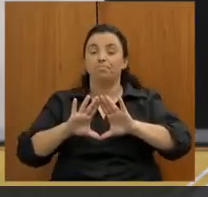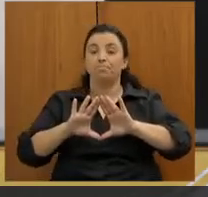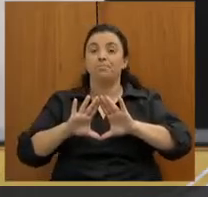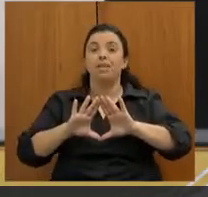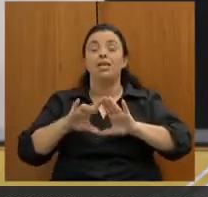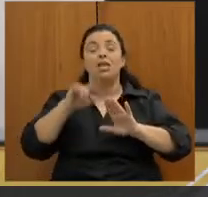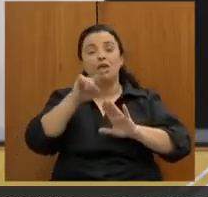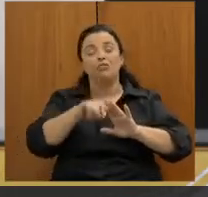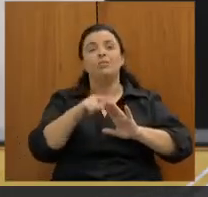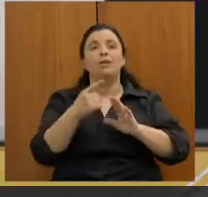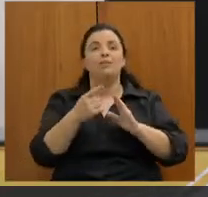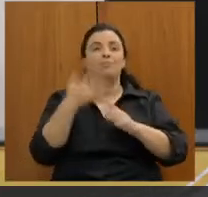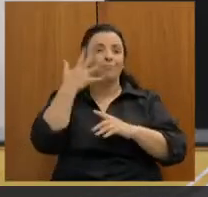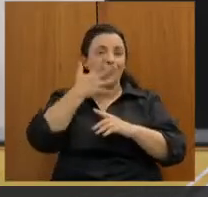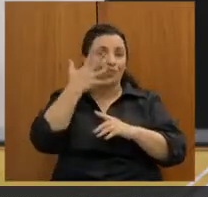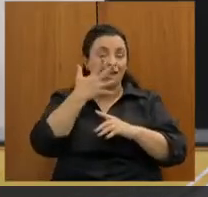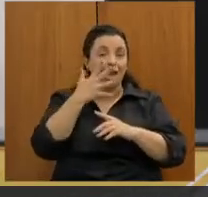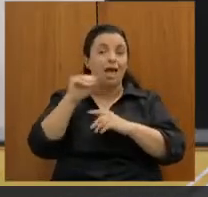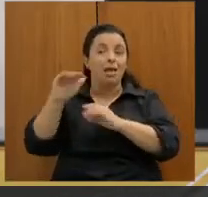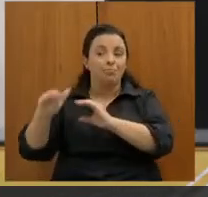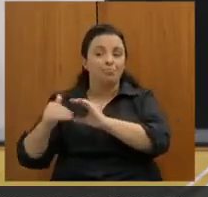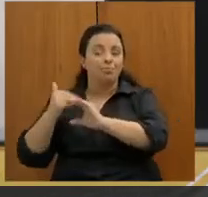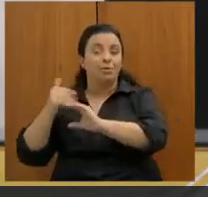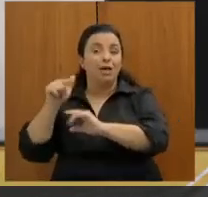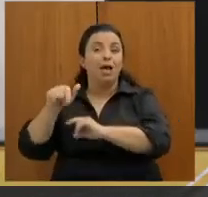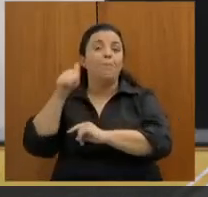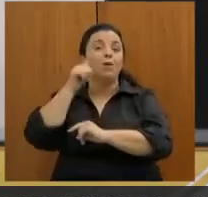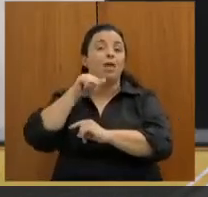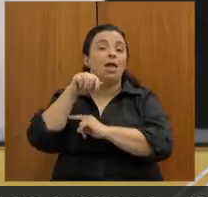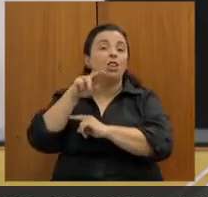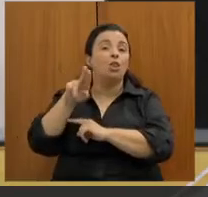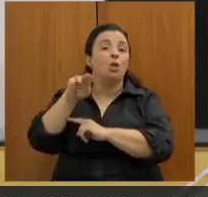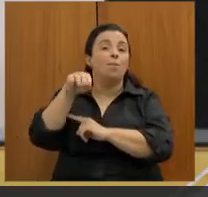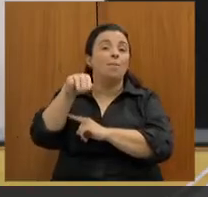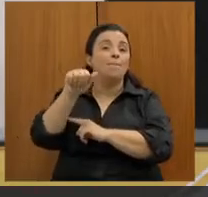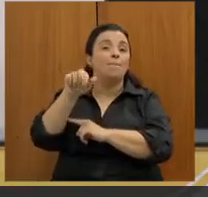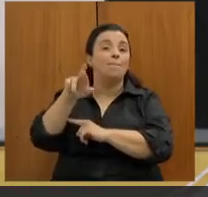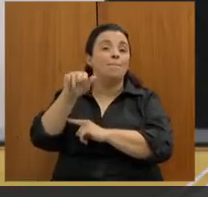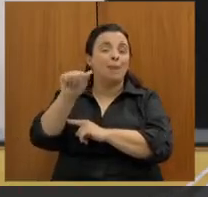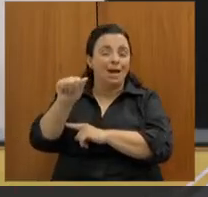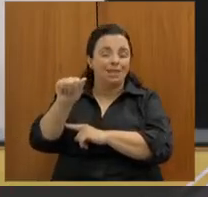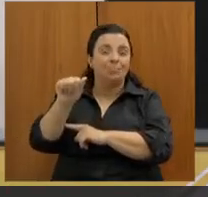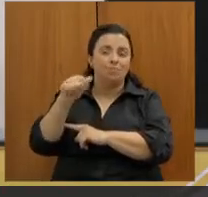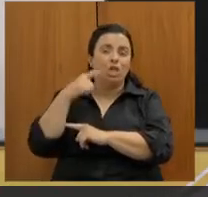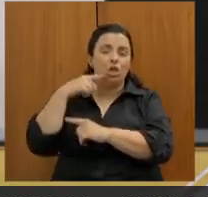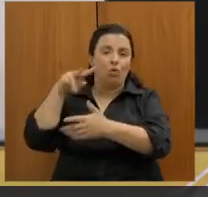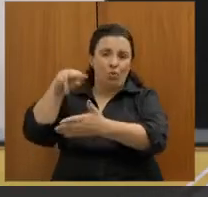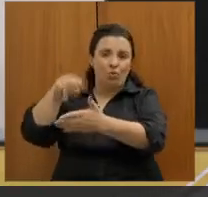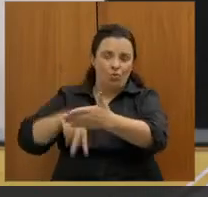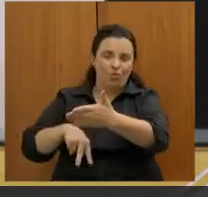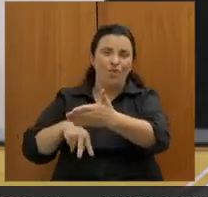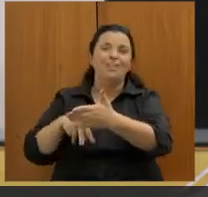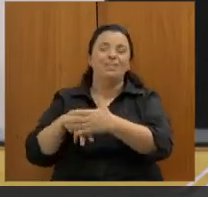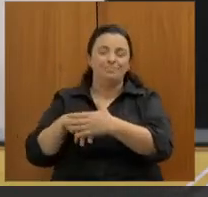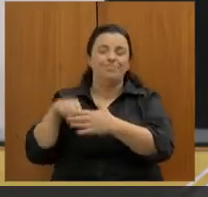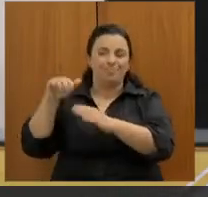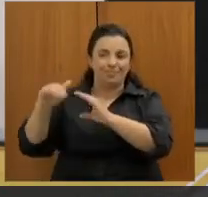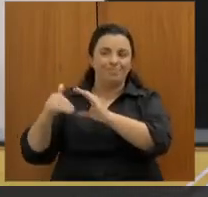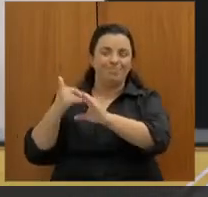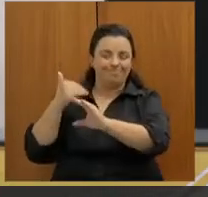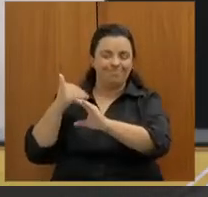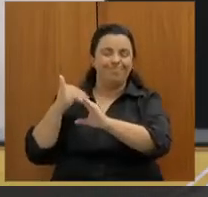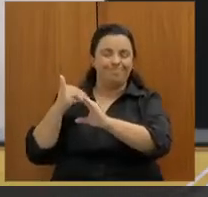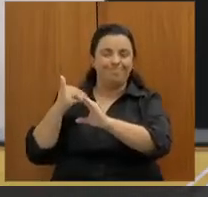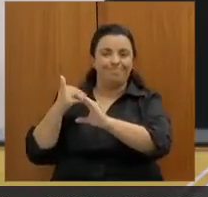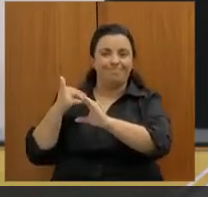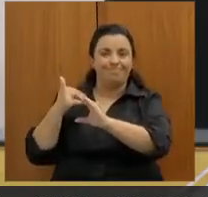ao longo da sua fala uma um comentário da Mara Soares e eu vou fazer a leitura dele aqui do comentário